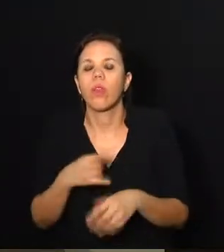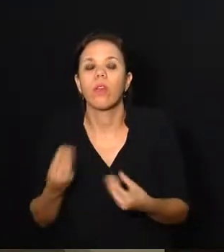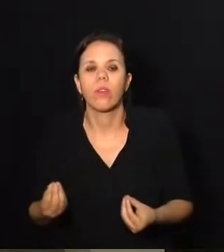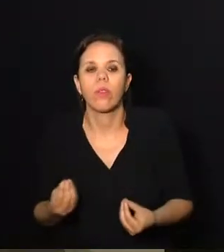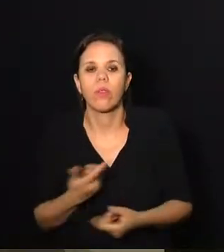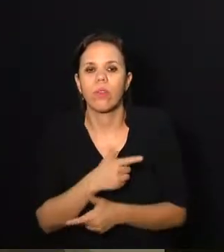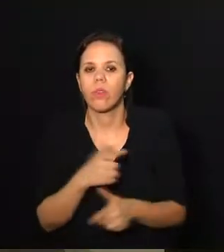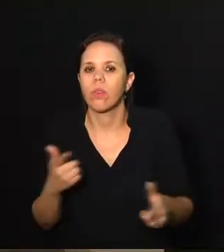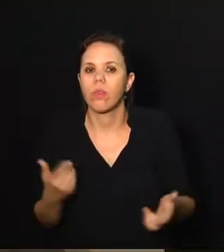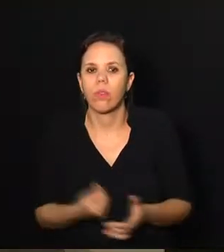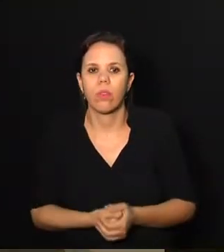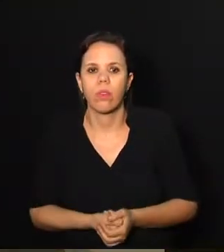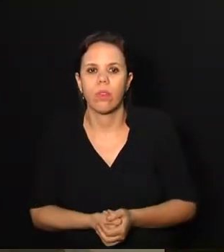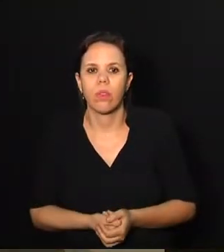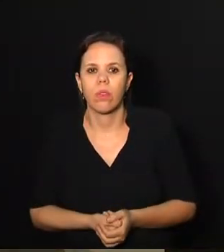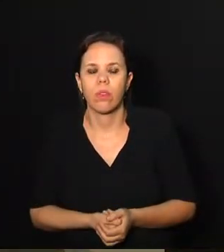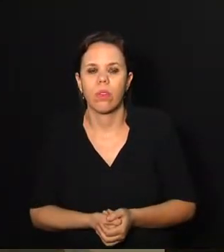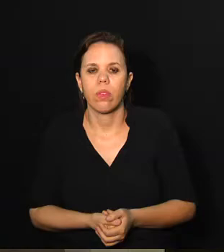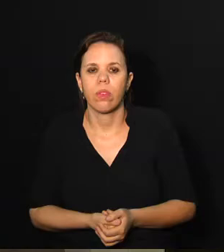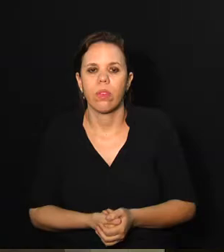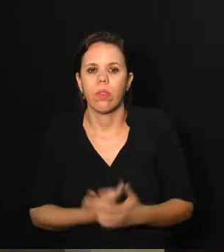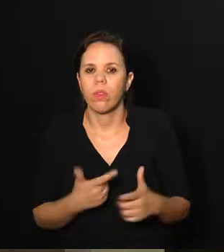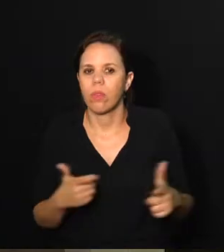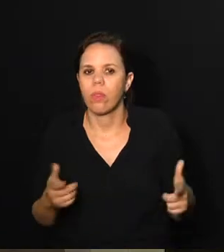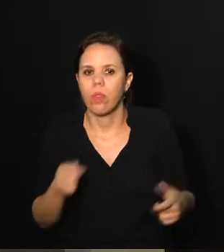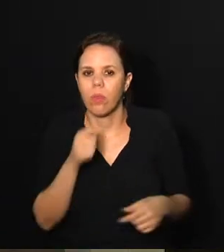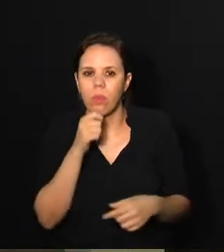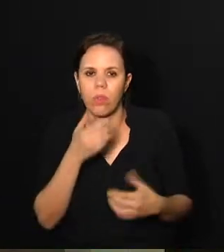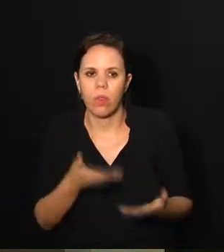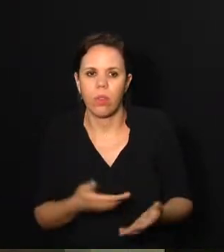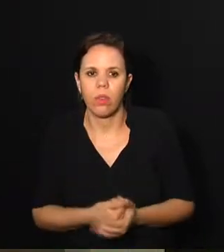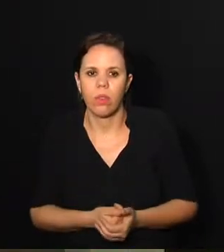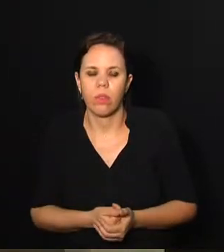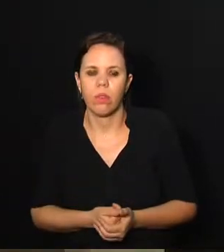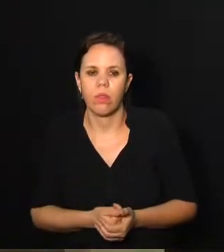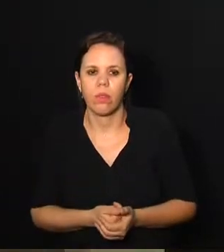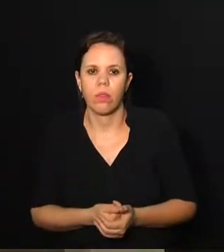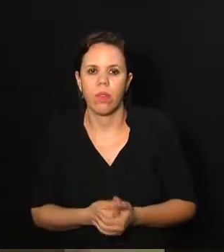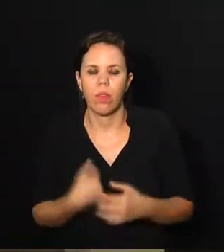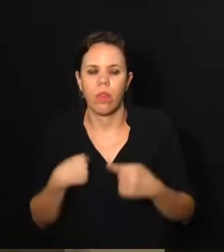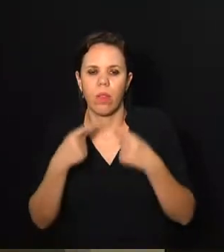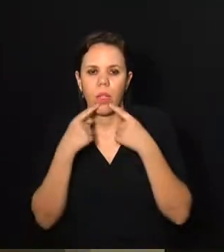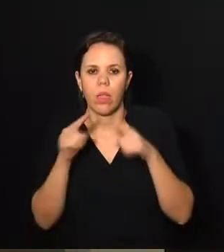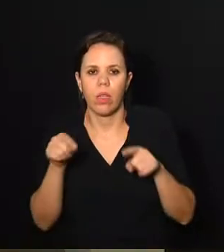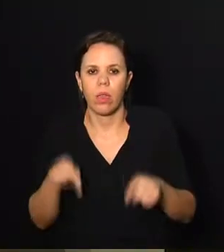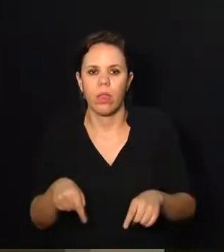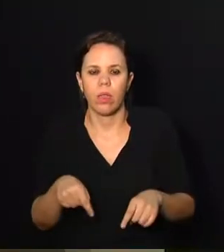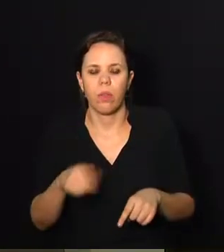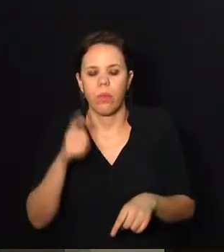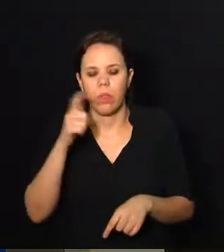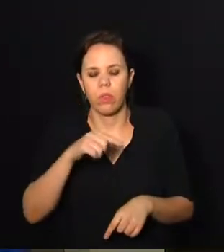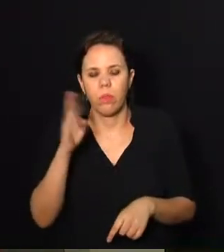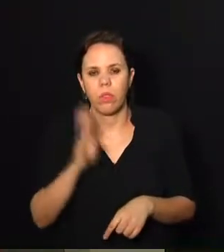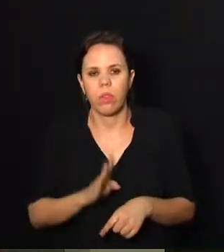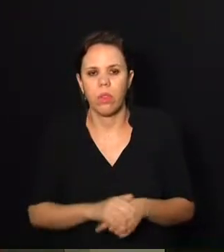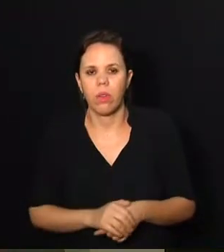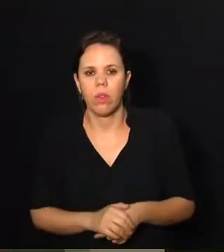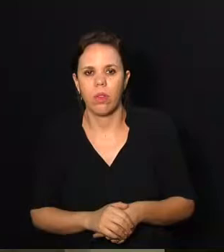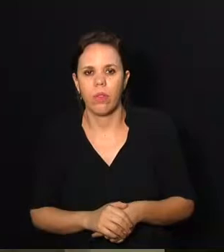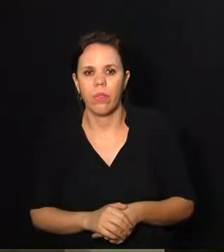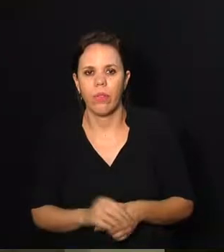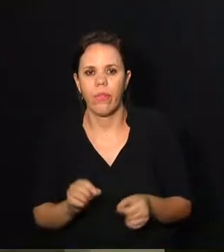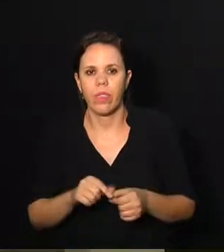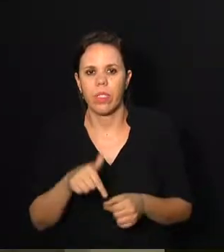Nós não estamos tendo esses olhares. Então, eu reclamo aqui como brasileira que eu sou, vou fazer